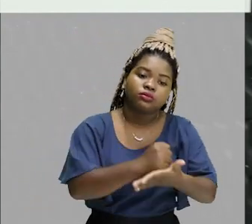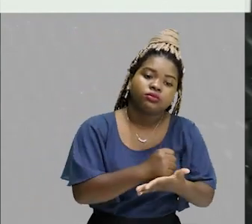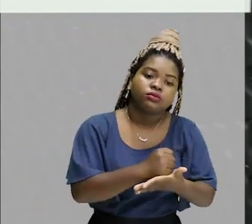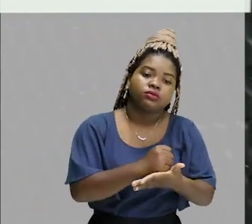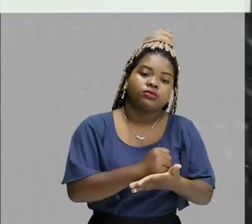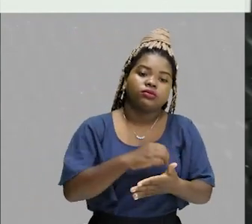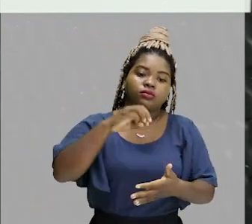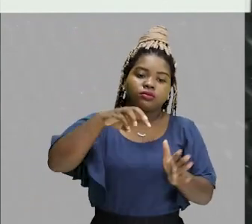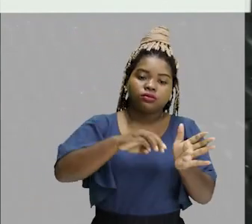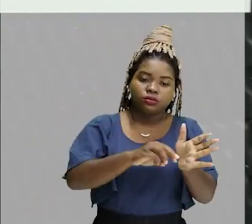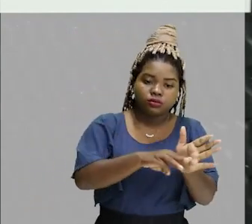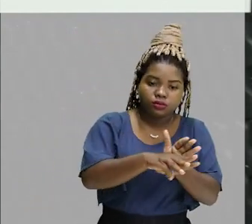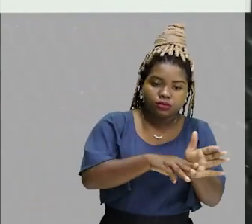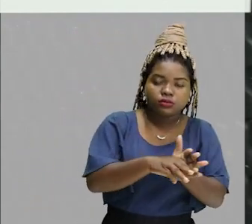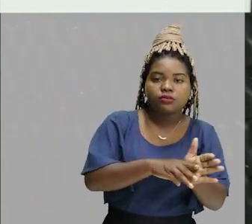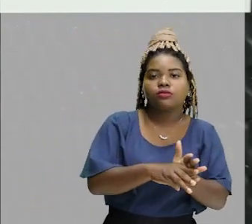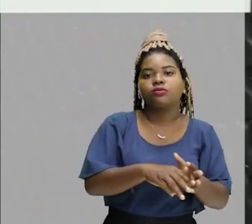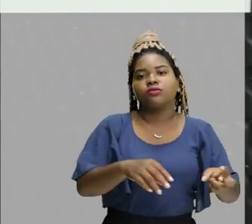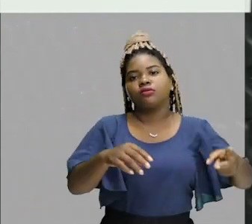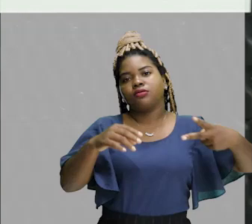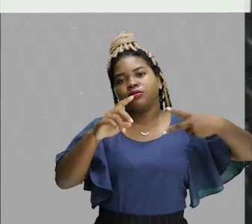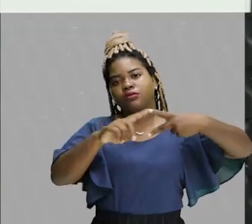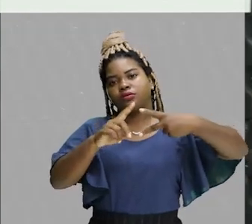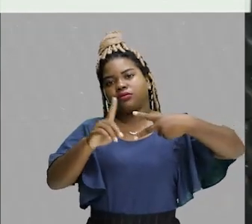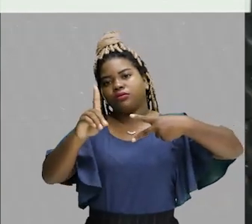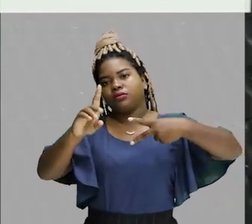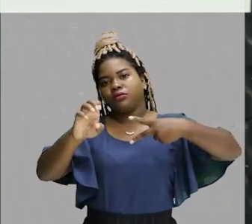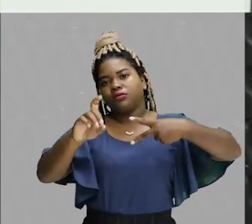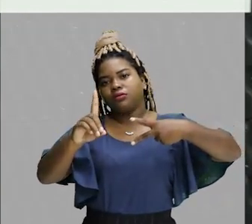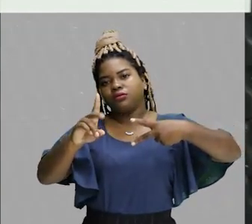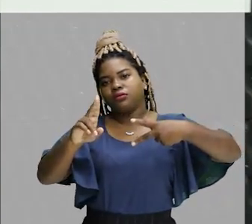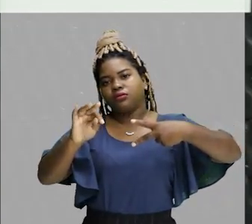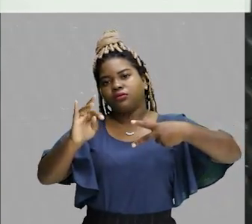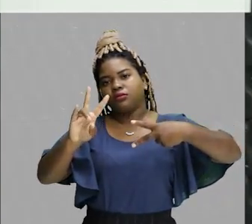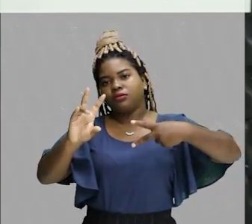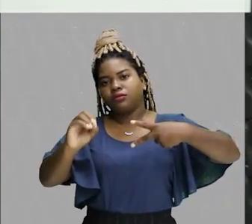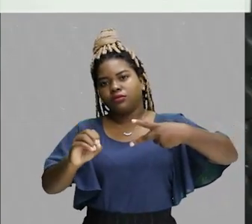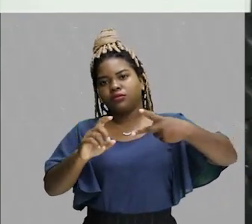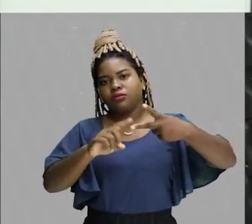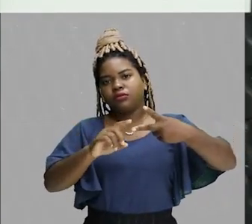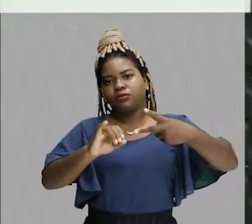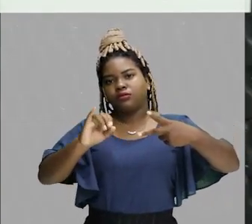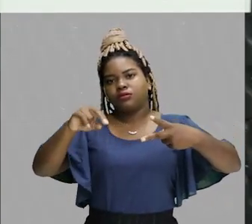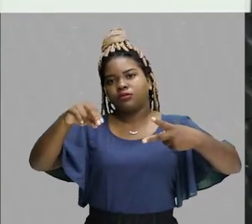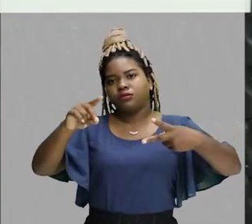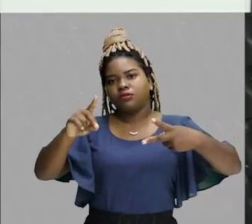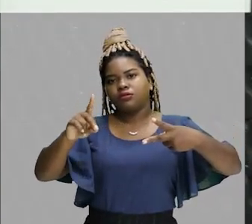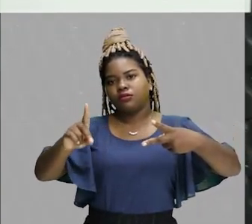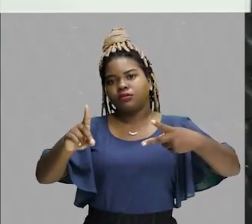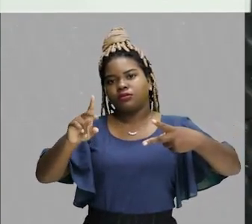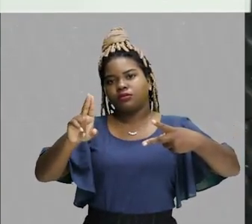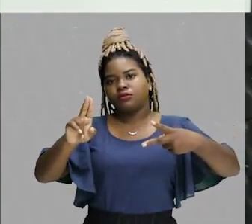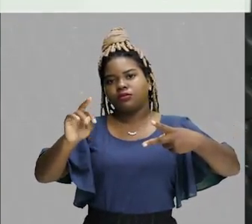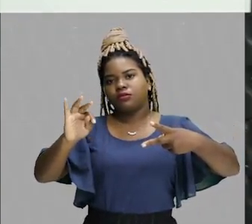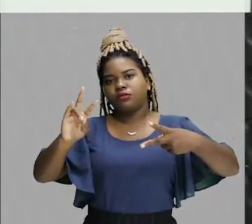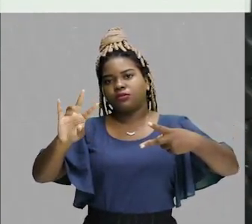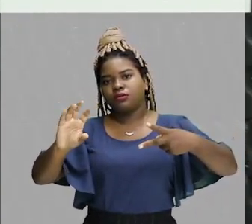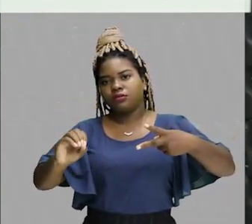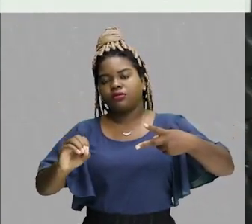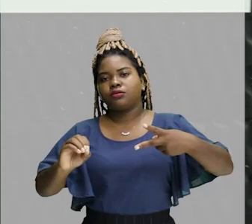do método indutivo. Então, por uma condição de nomenclatura, vamos começar pela